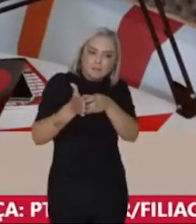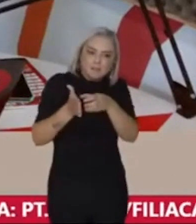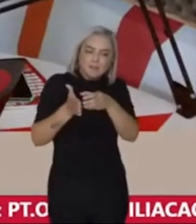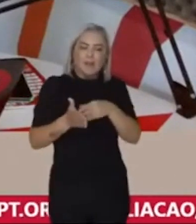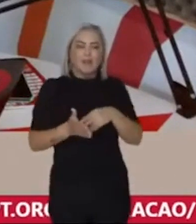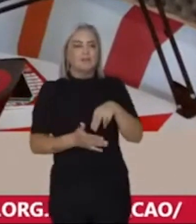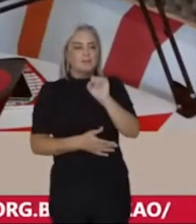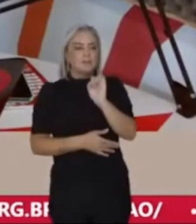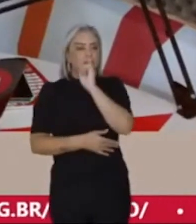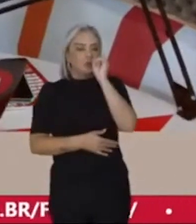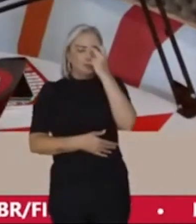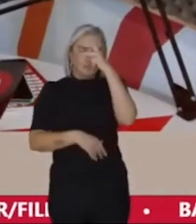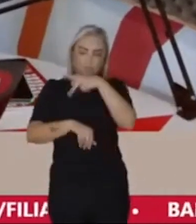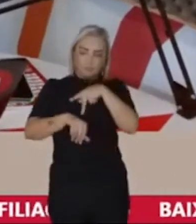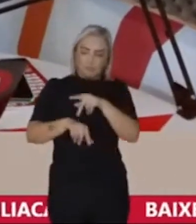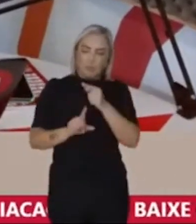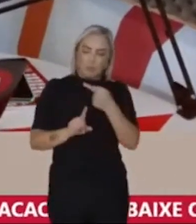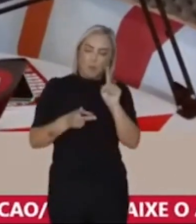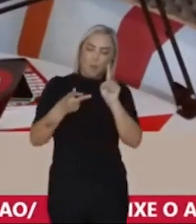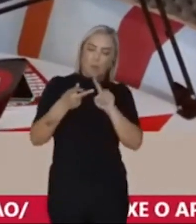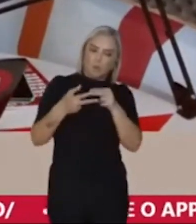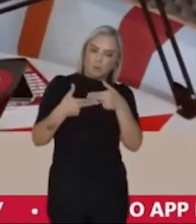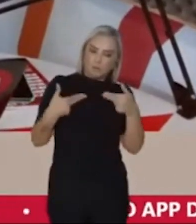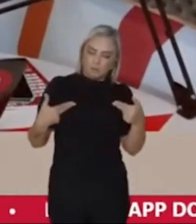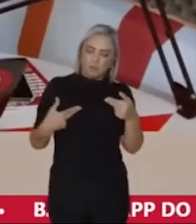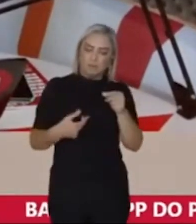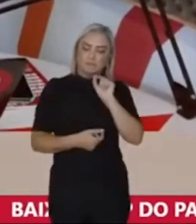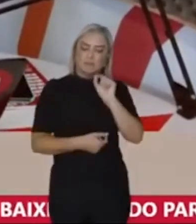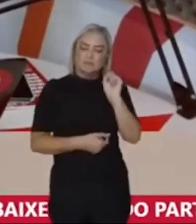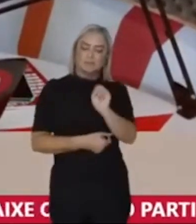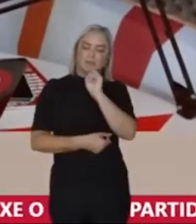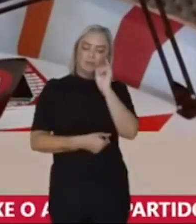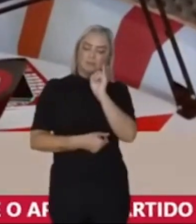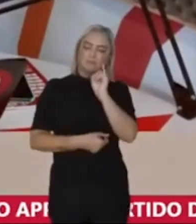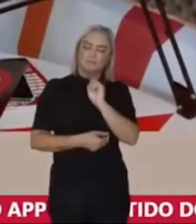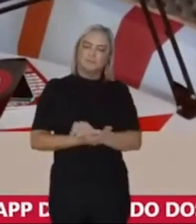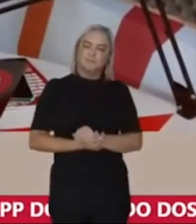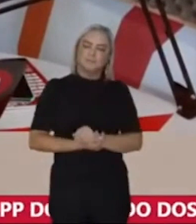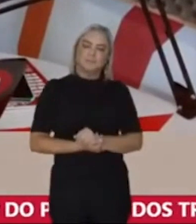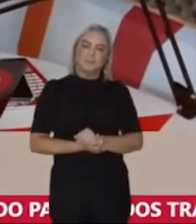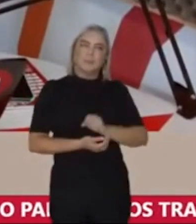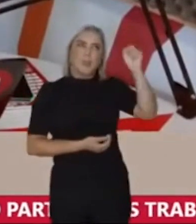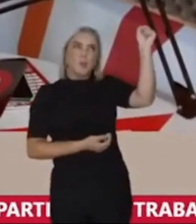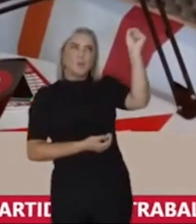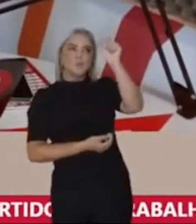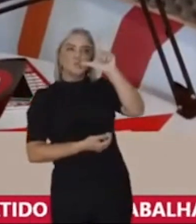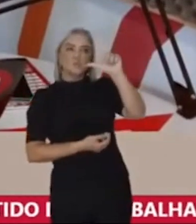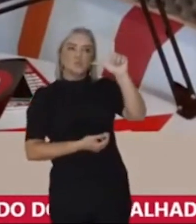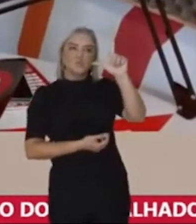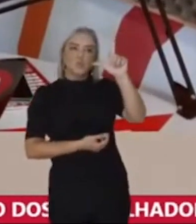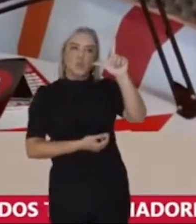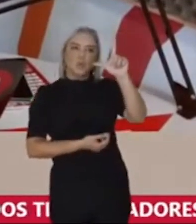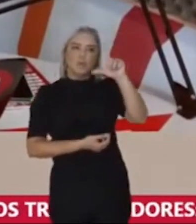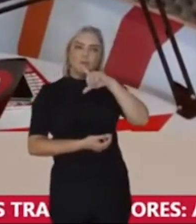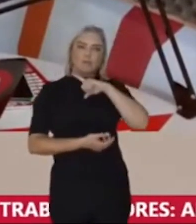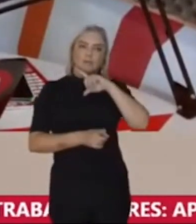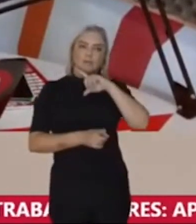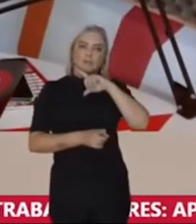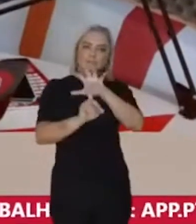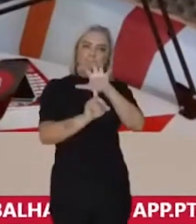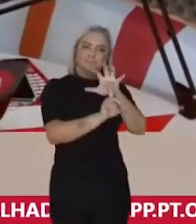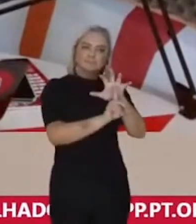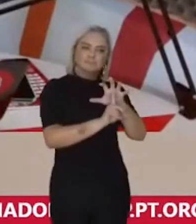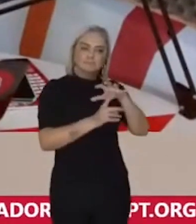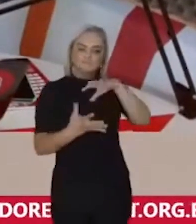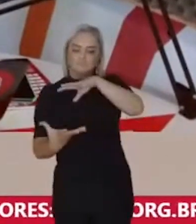país. E tem outro ponto que ele mencionou, Chantor, que é muito importante. O Sol, Amanda, ele tem um efeito enorme